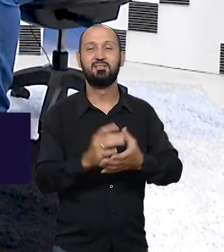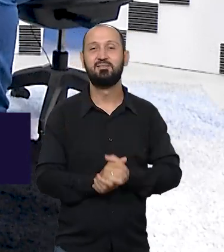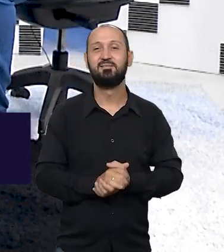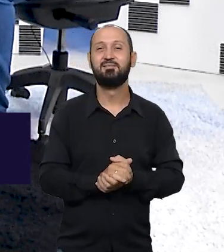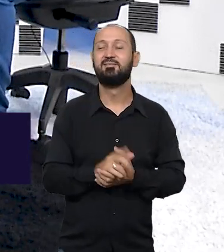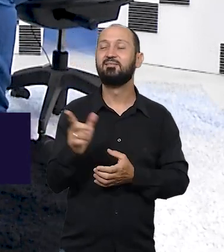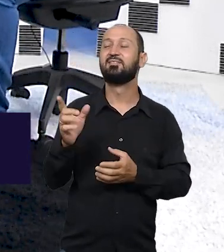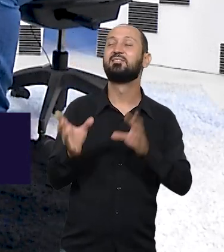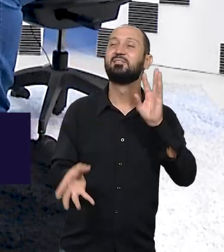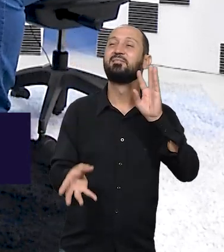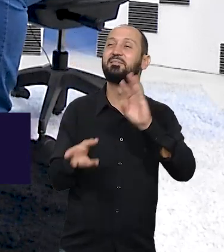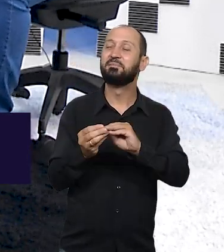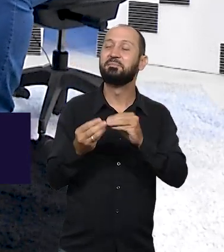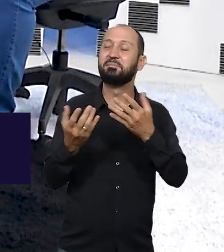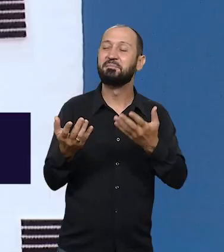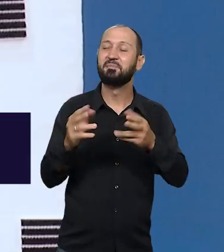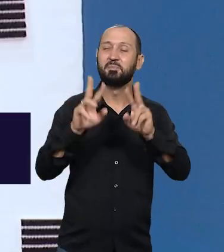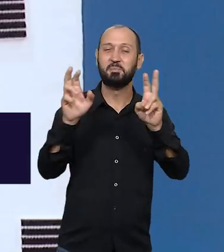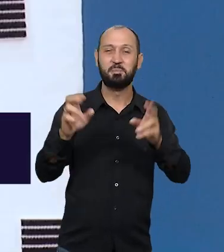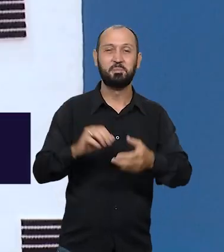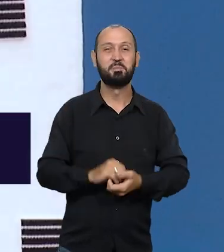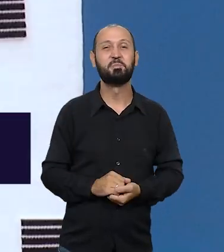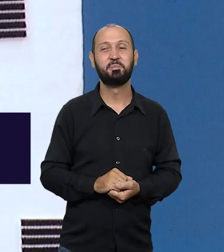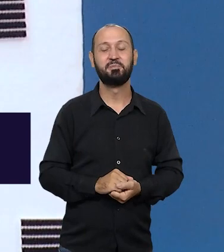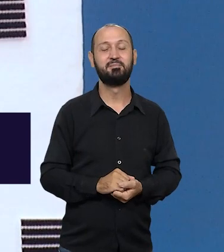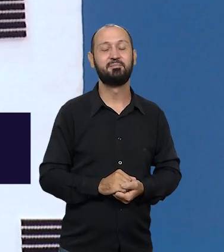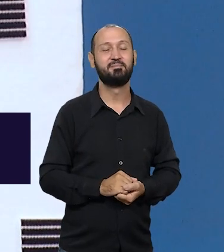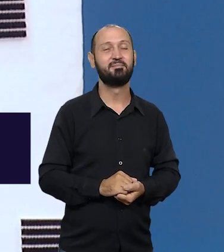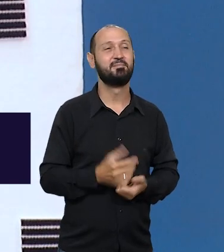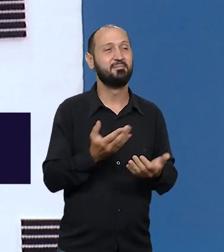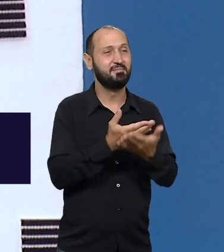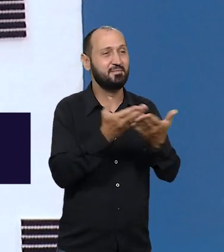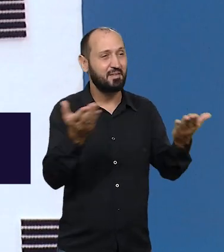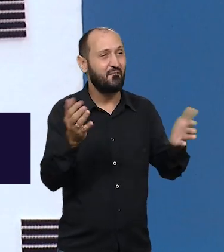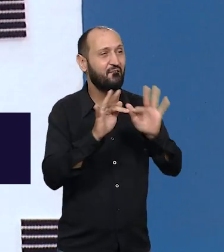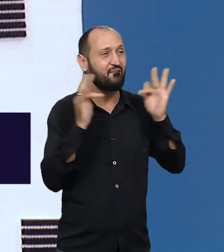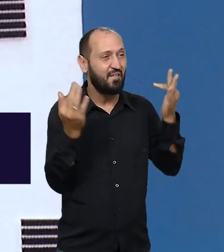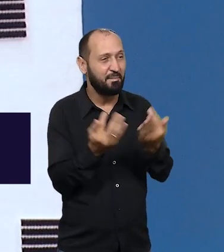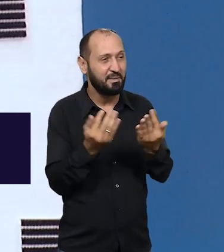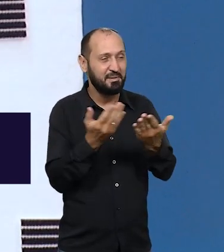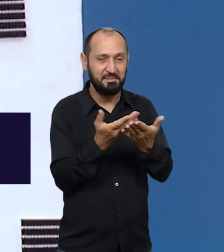As suas considerações finais sobre o assunto. Olha, pais, famílias,